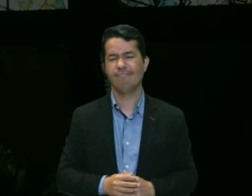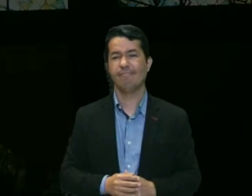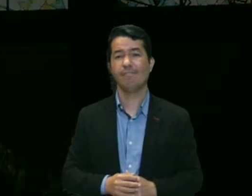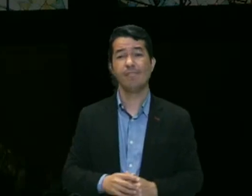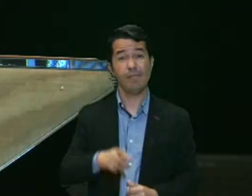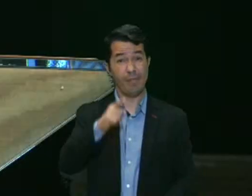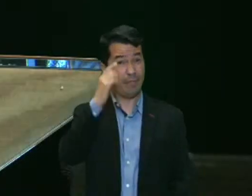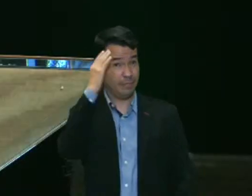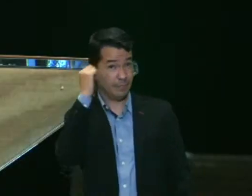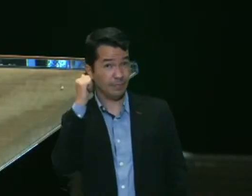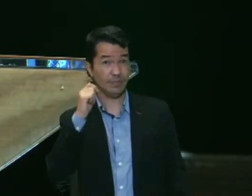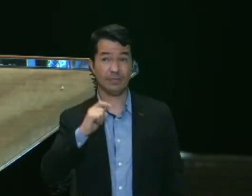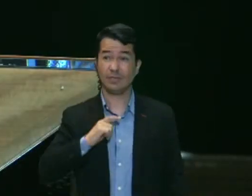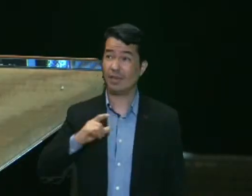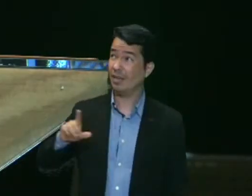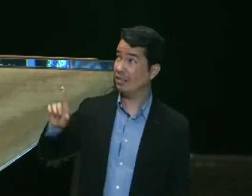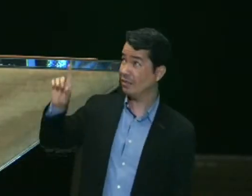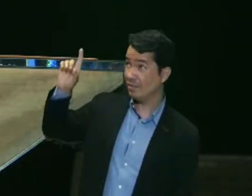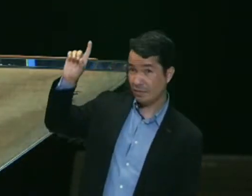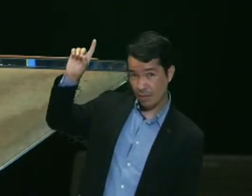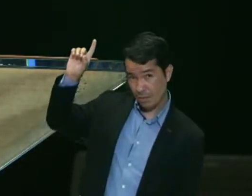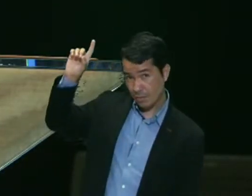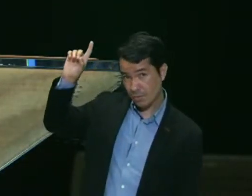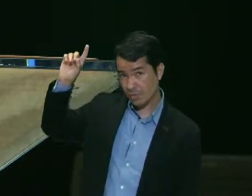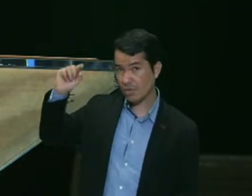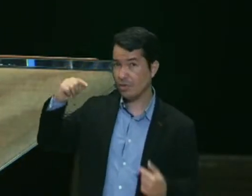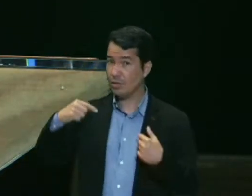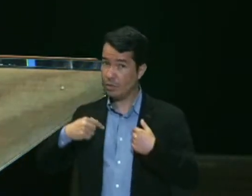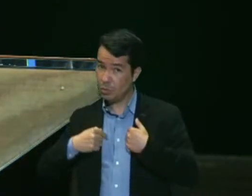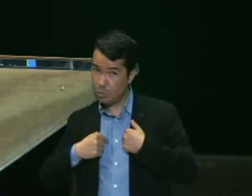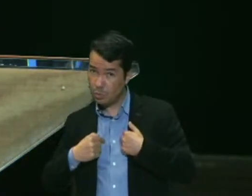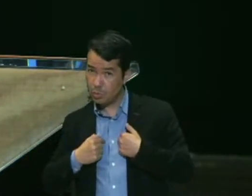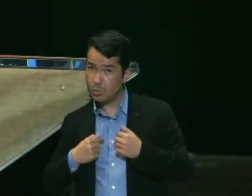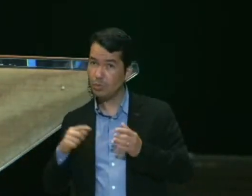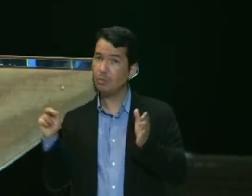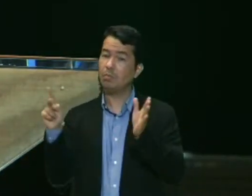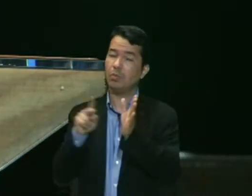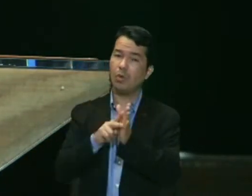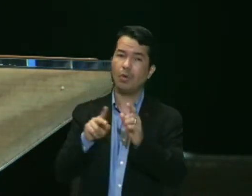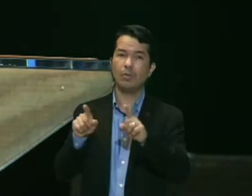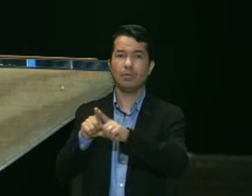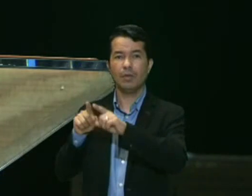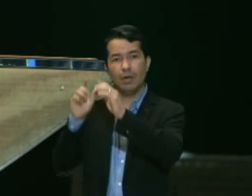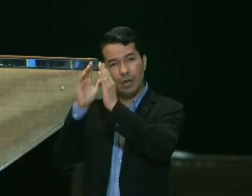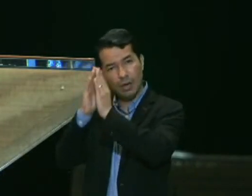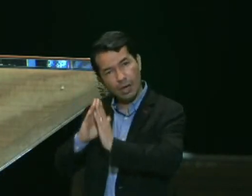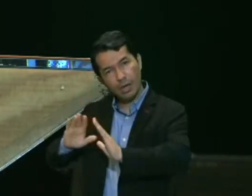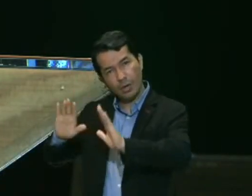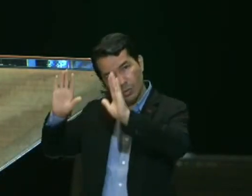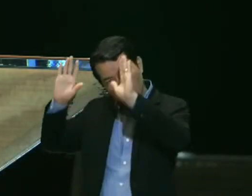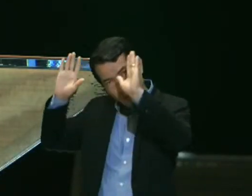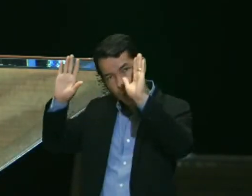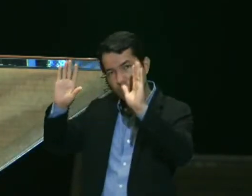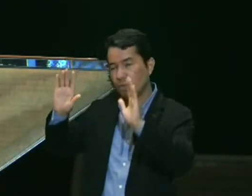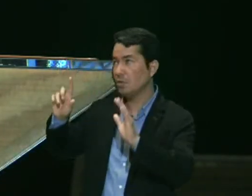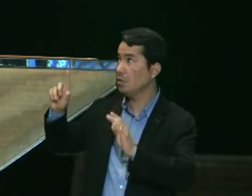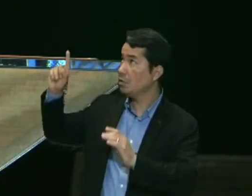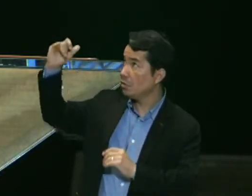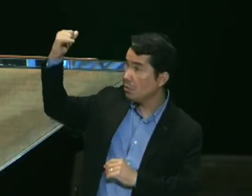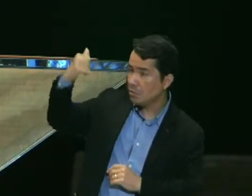Quando ele diz assim, o Deus a quem pertenço e quem adoro me disse, não tenha medo, coragem, tenha